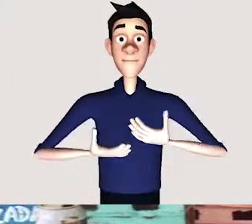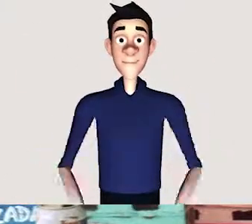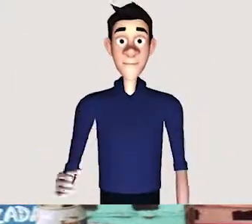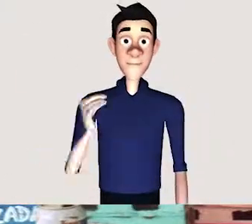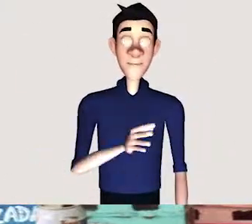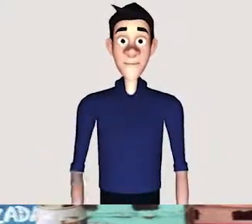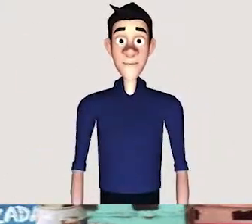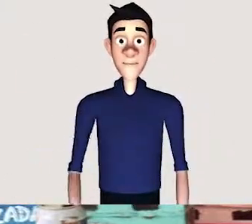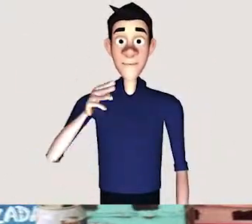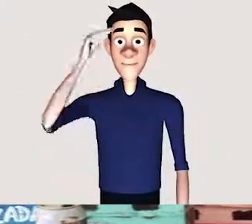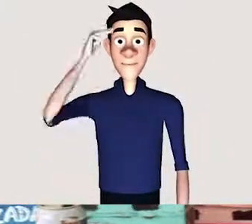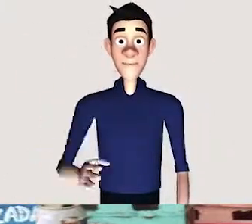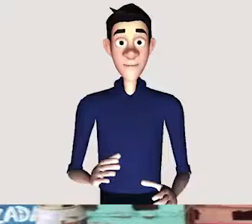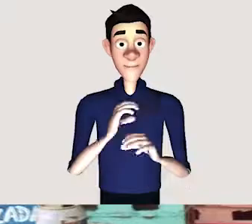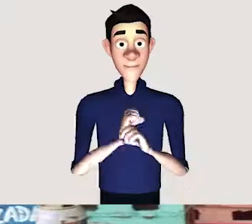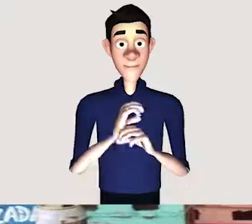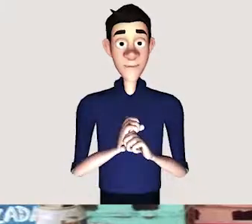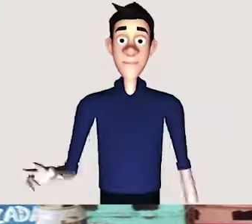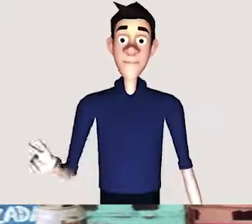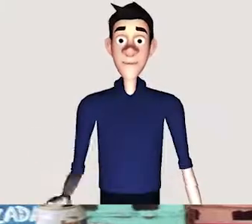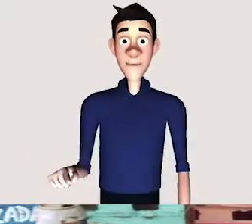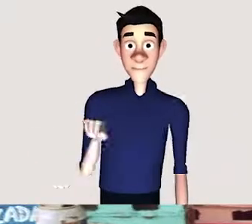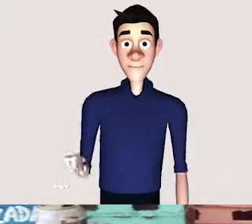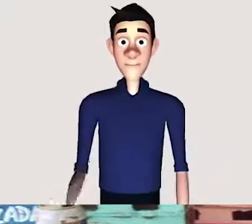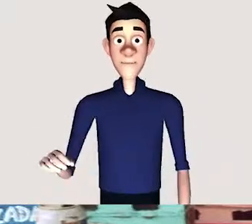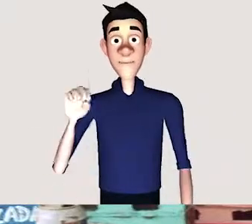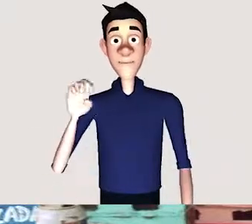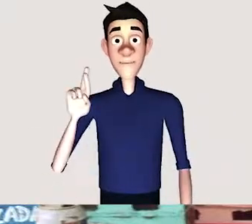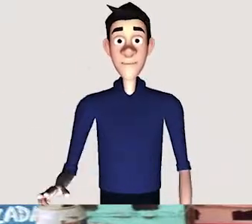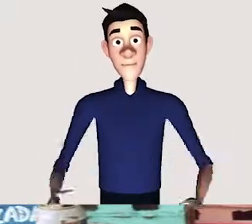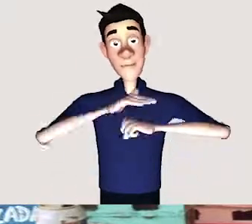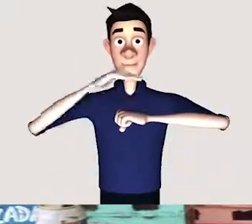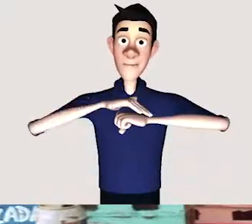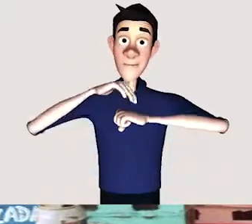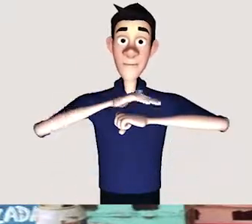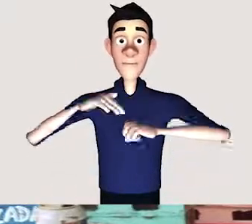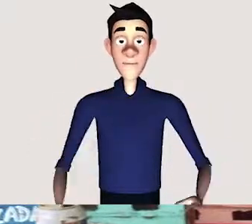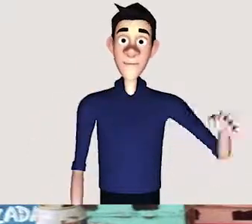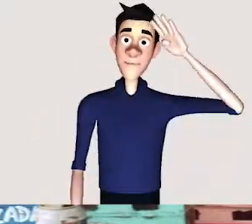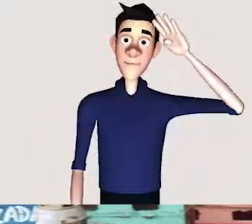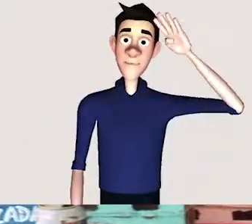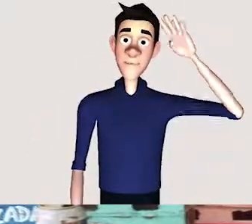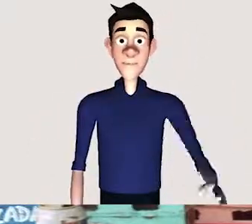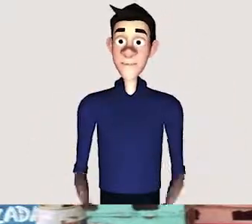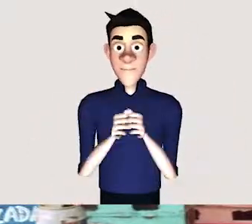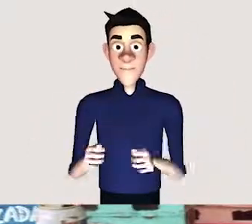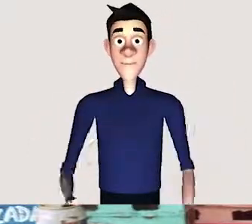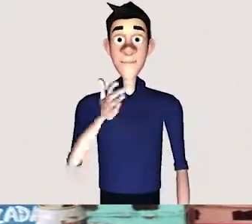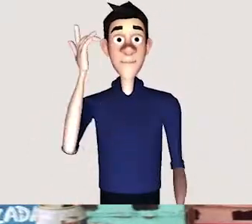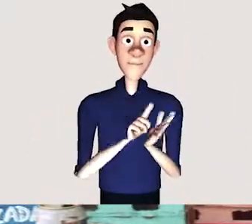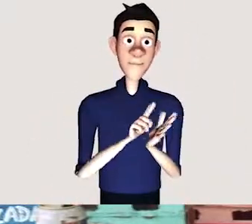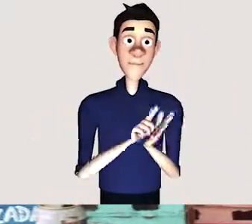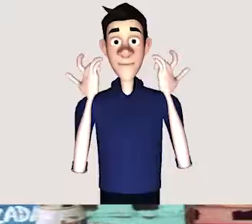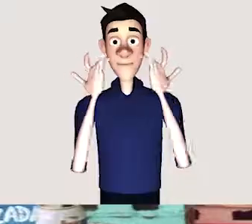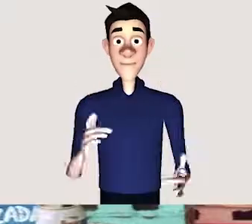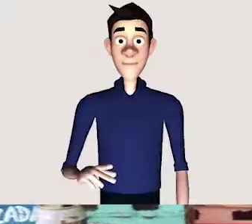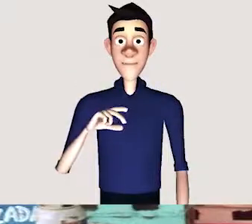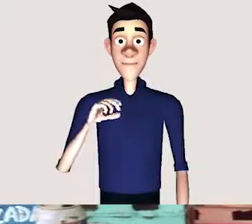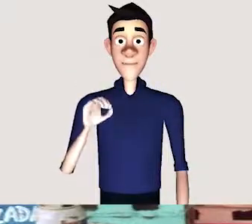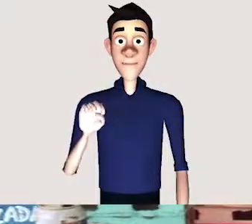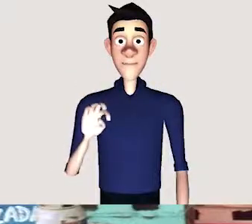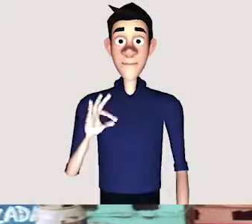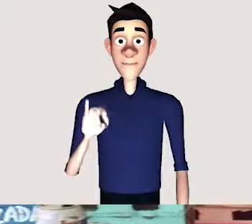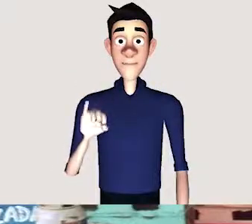atuação poética, e afetos de resistência com uma atuação política. Esses museus, esses pontos de memória